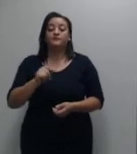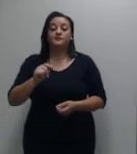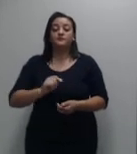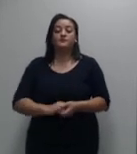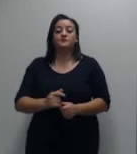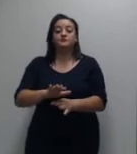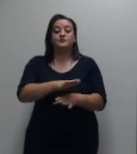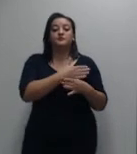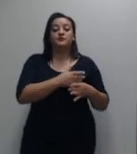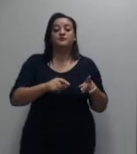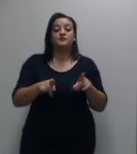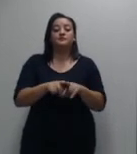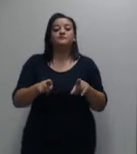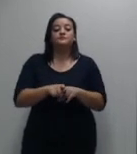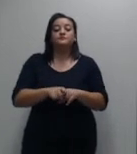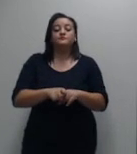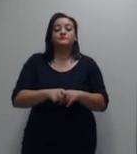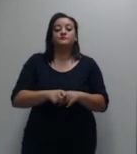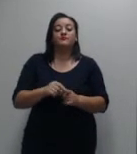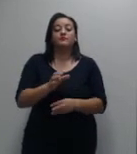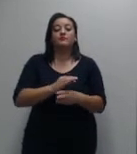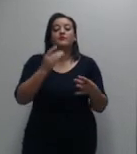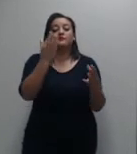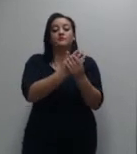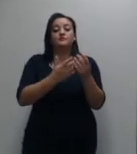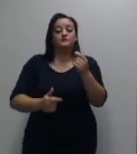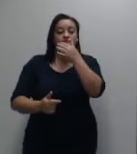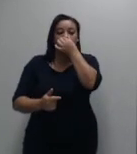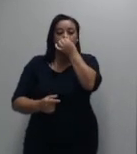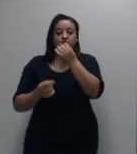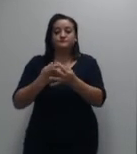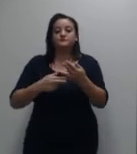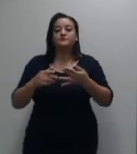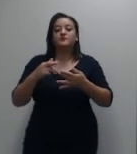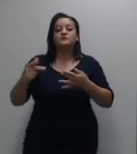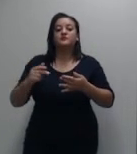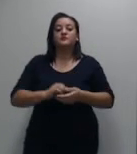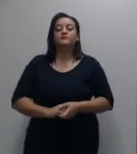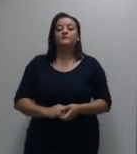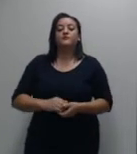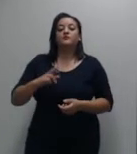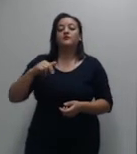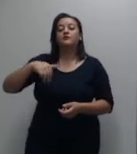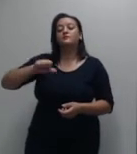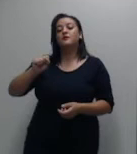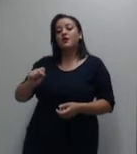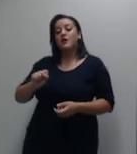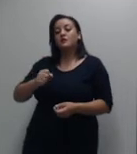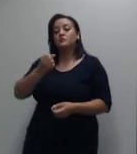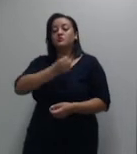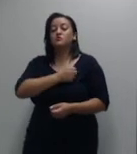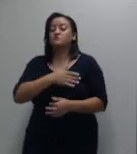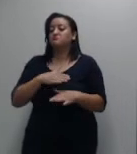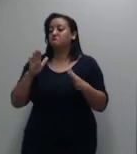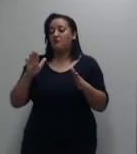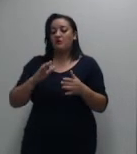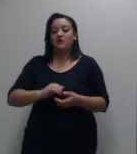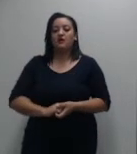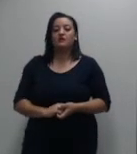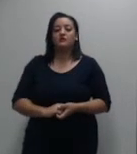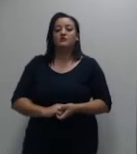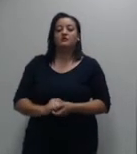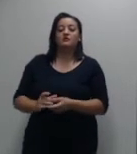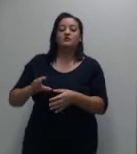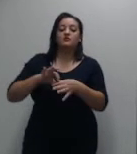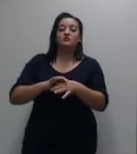de pauta dos embargos de declaração no Agravo interno RS número tal cinco